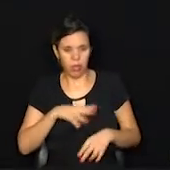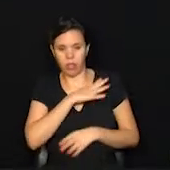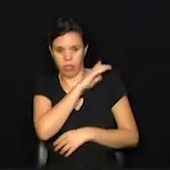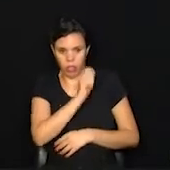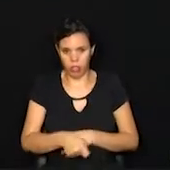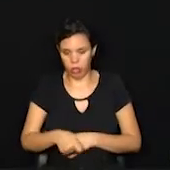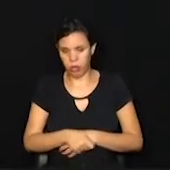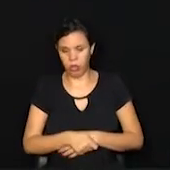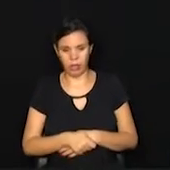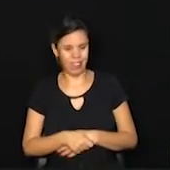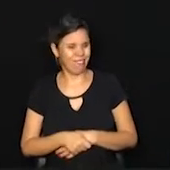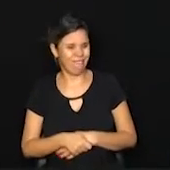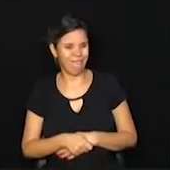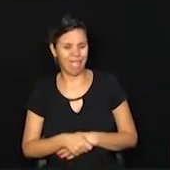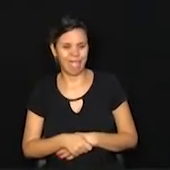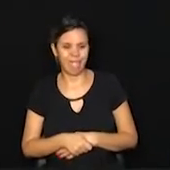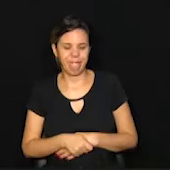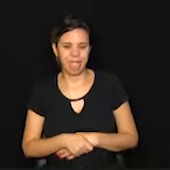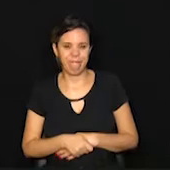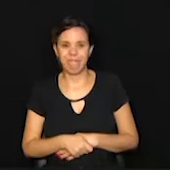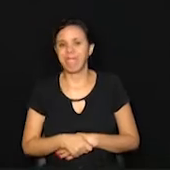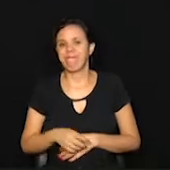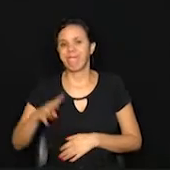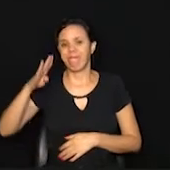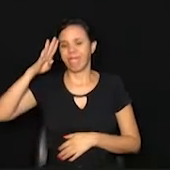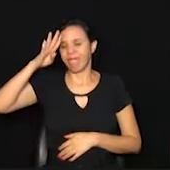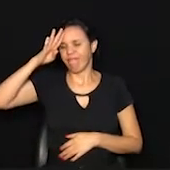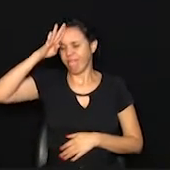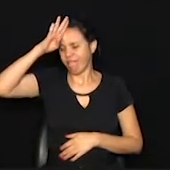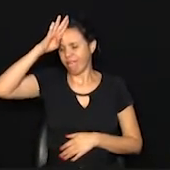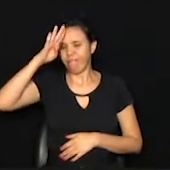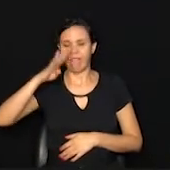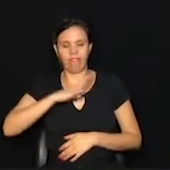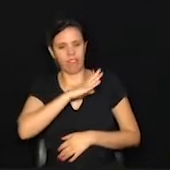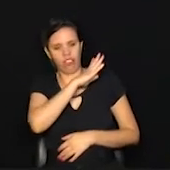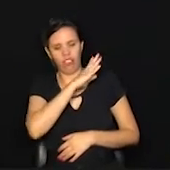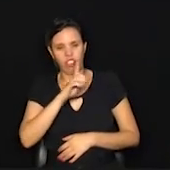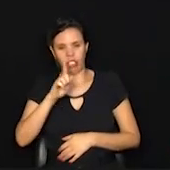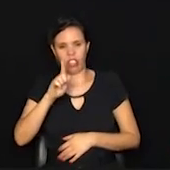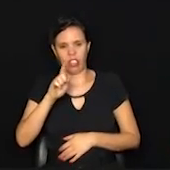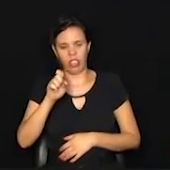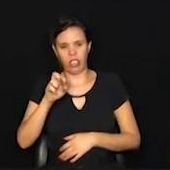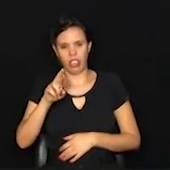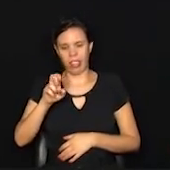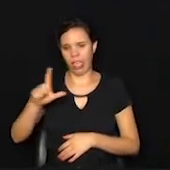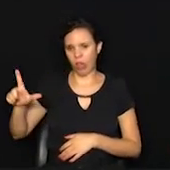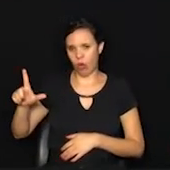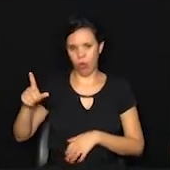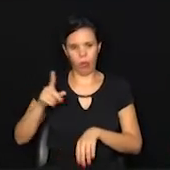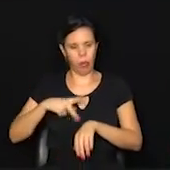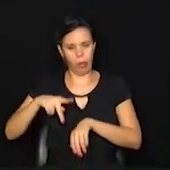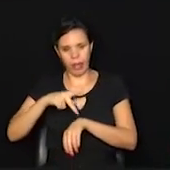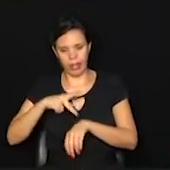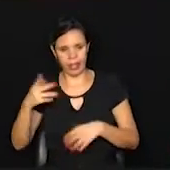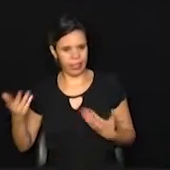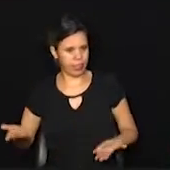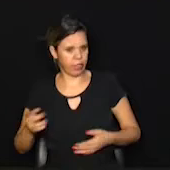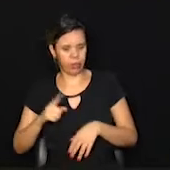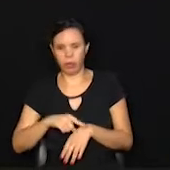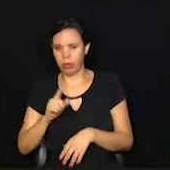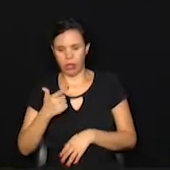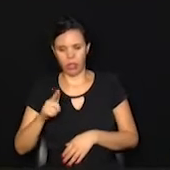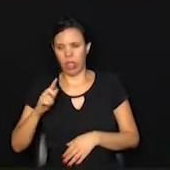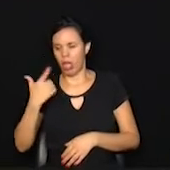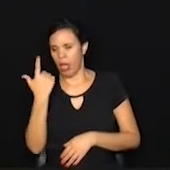é o general que comandava o país nesse momento já não era o